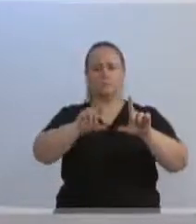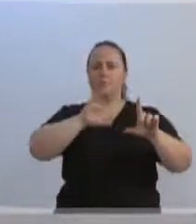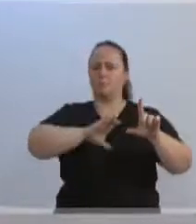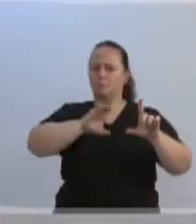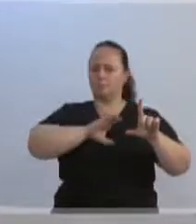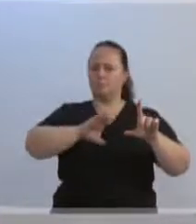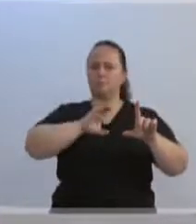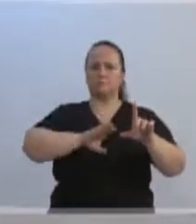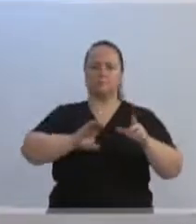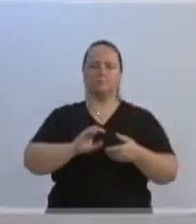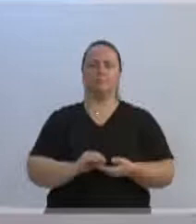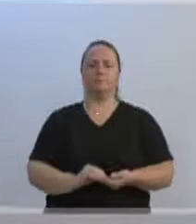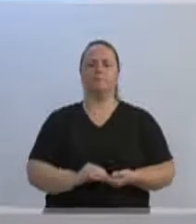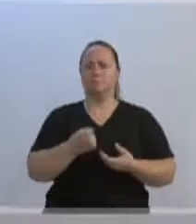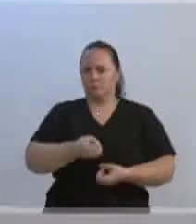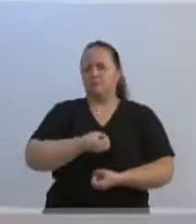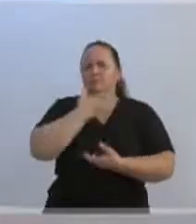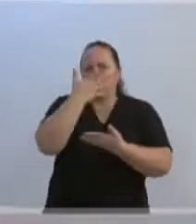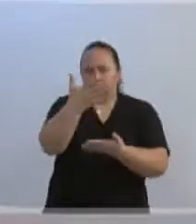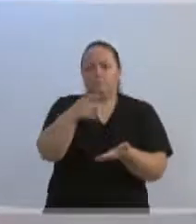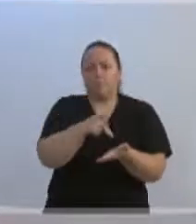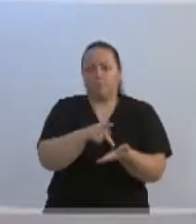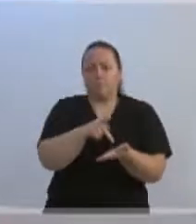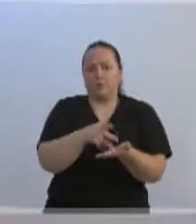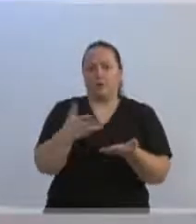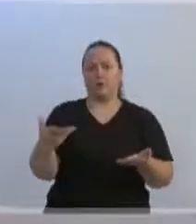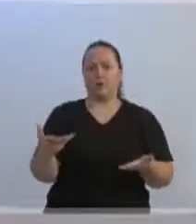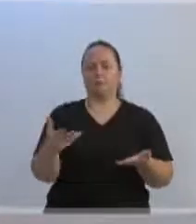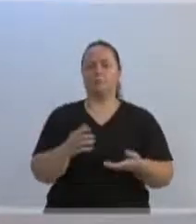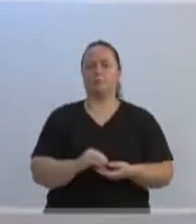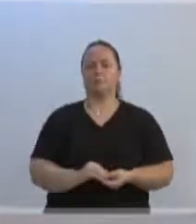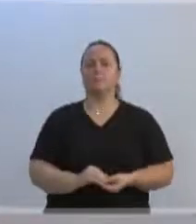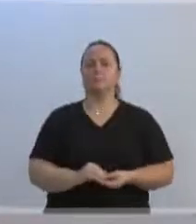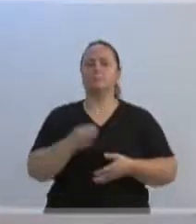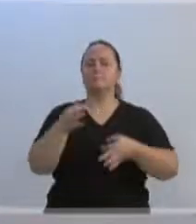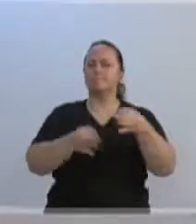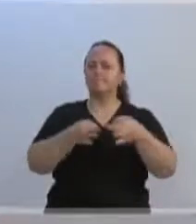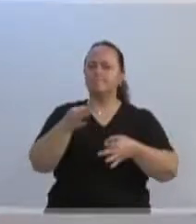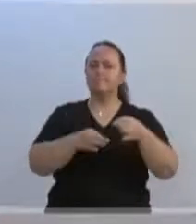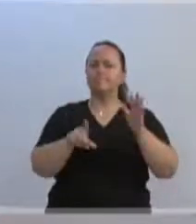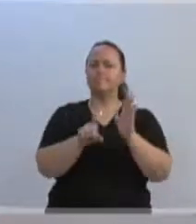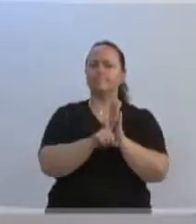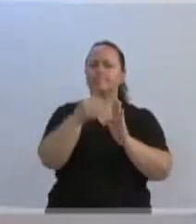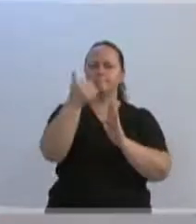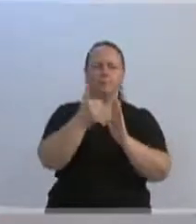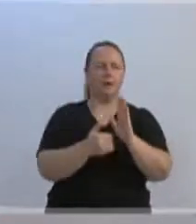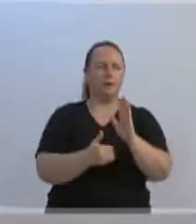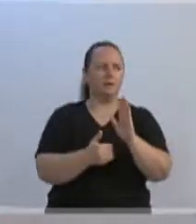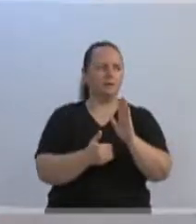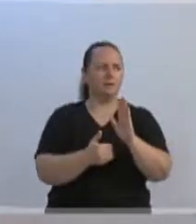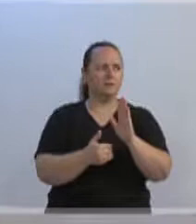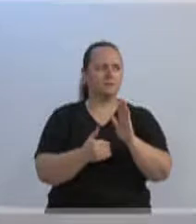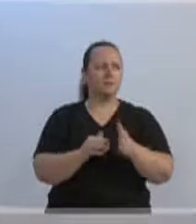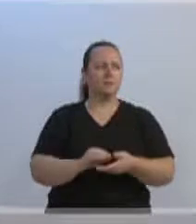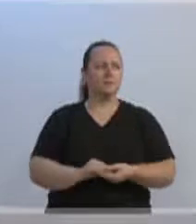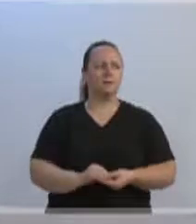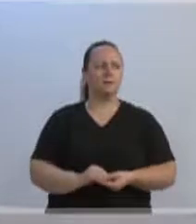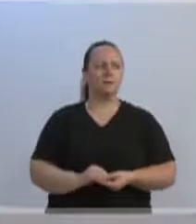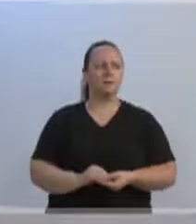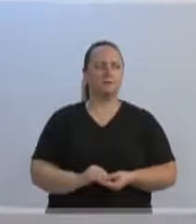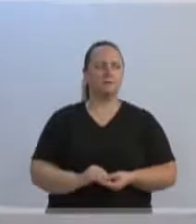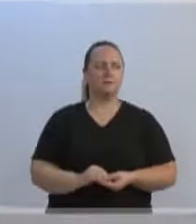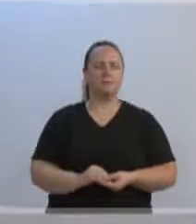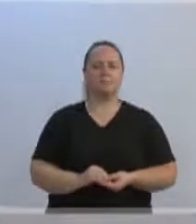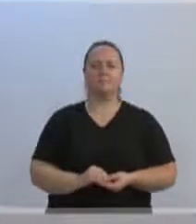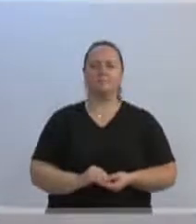de blumenau eu confesso a vocês que até juridicamente vou esperar um parecer da casa mas tem algumas dúvidas talvez tempo a necessidade